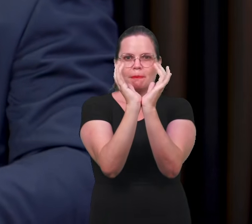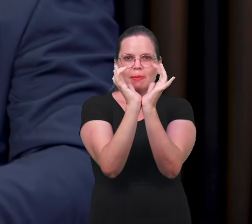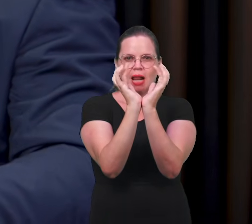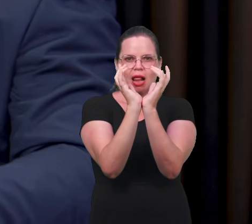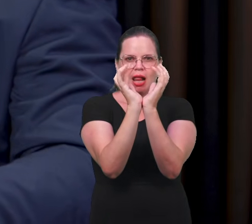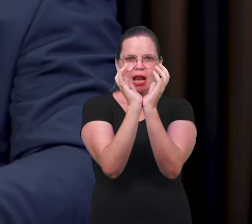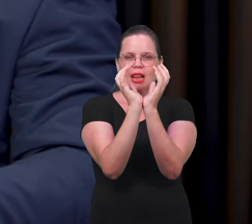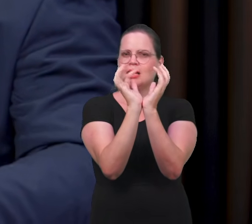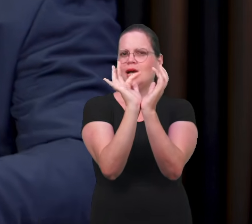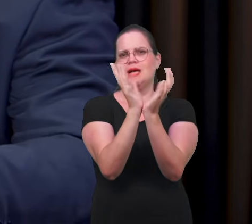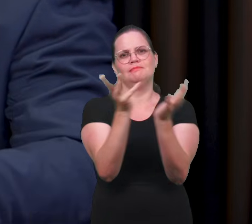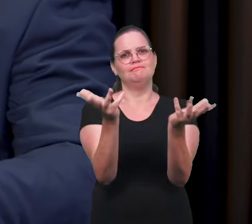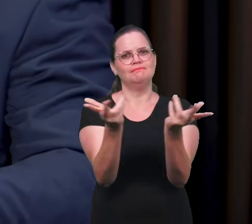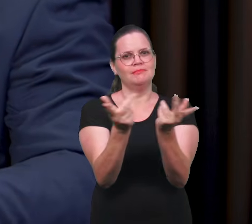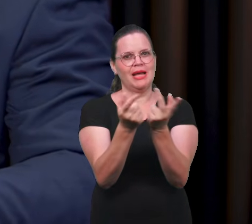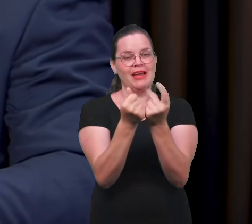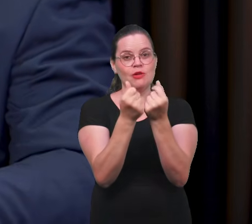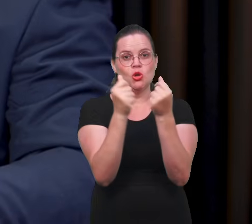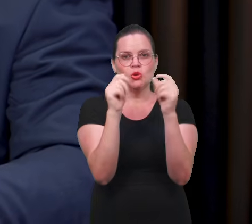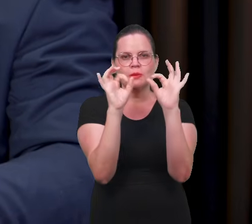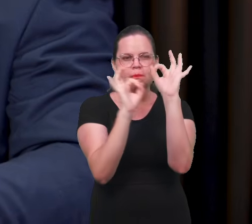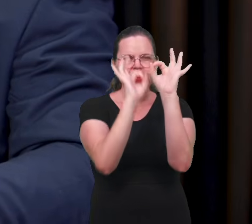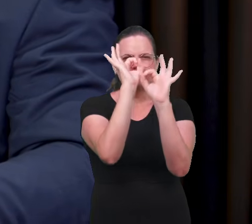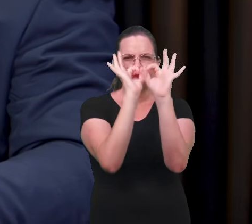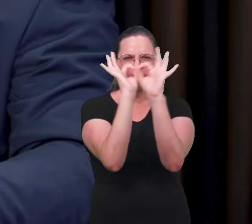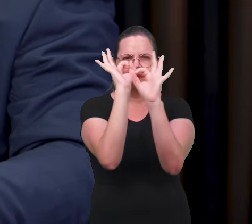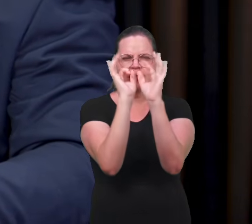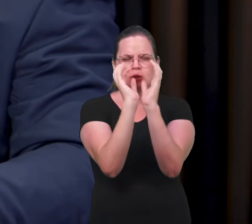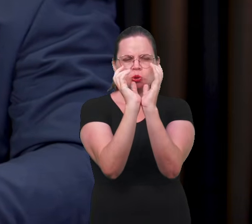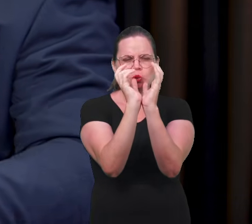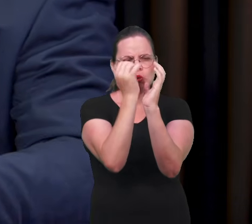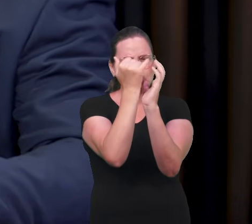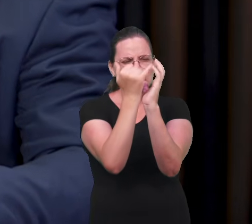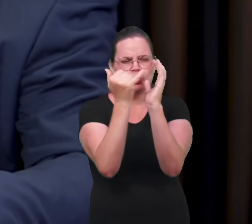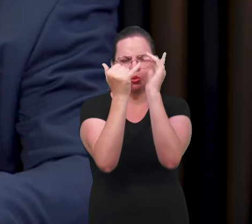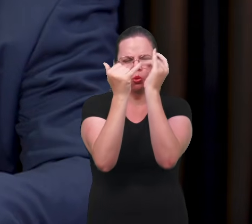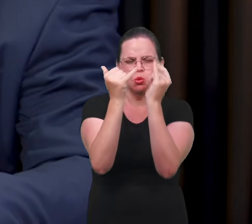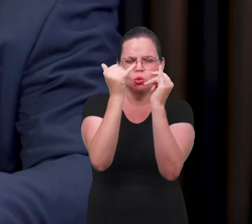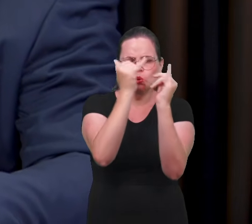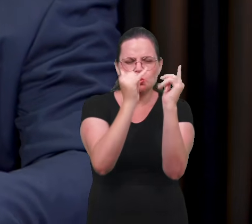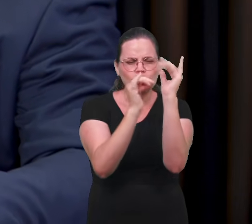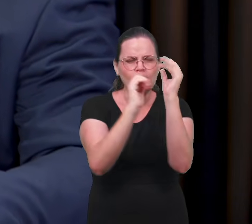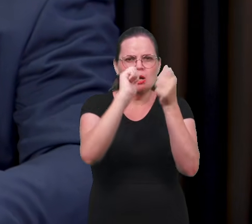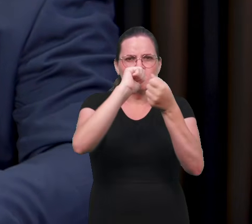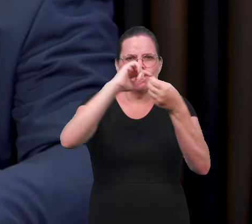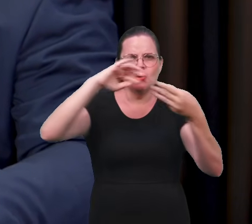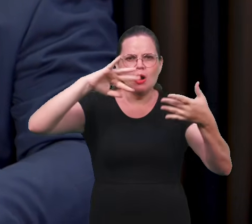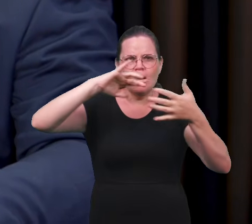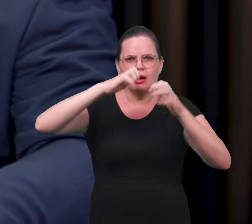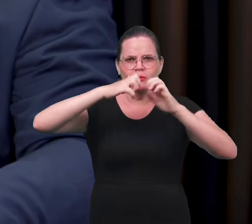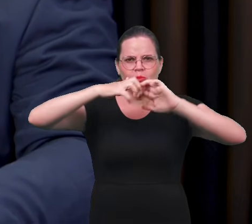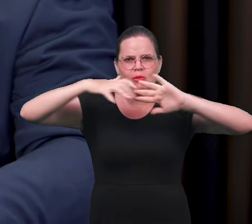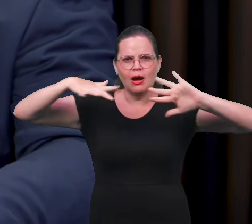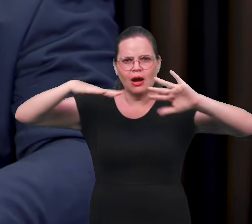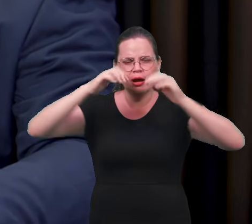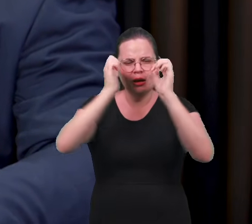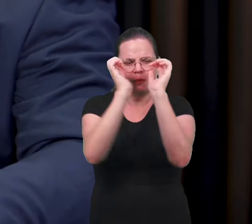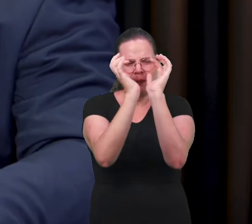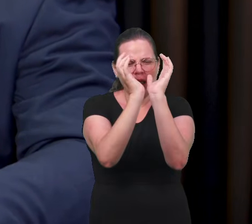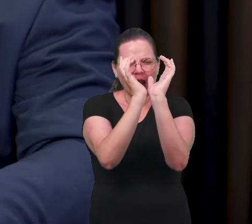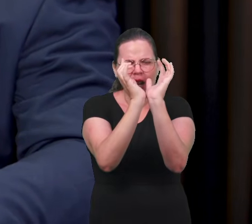magnífico. A estrutura, tanto a parte fisiológica como aquilo